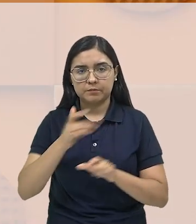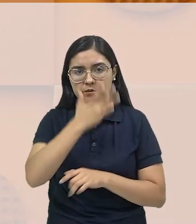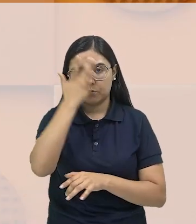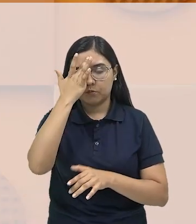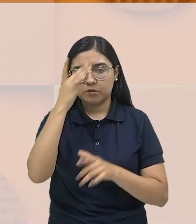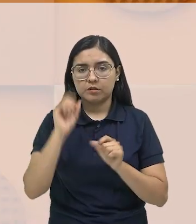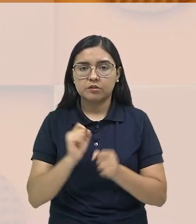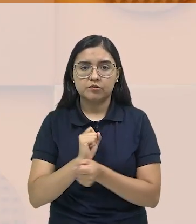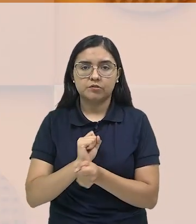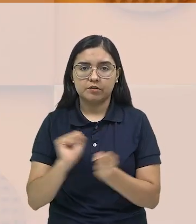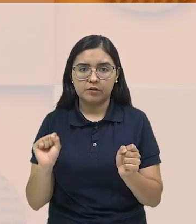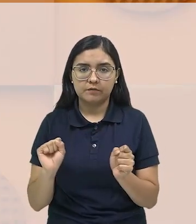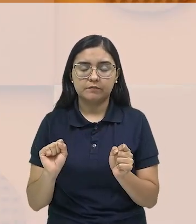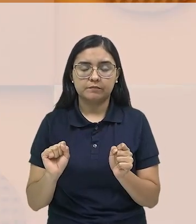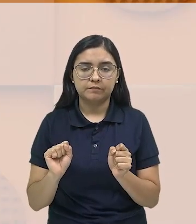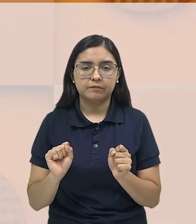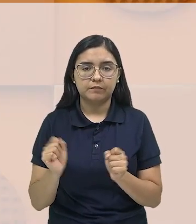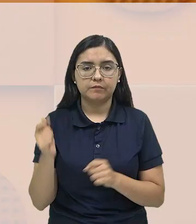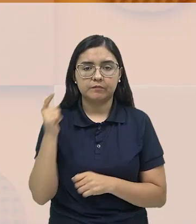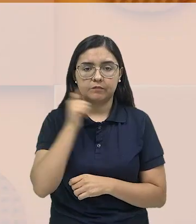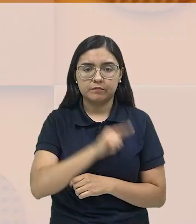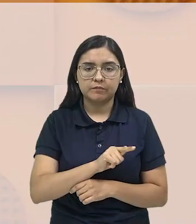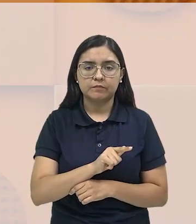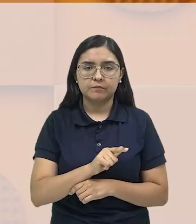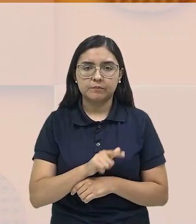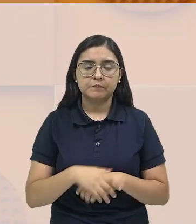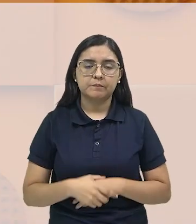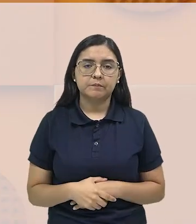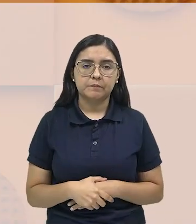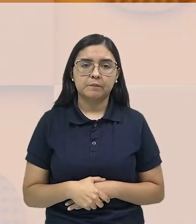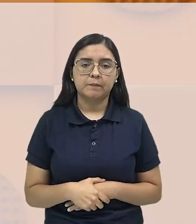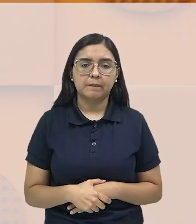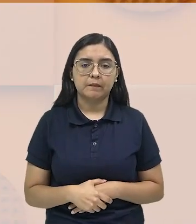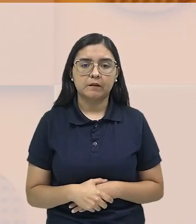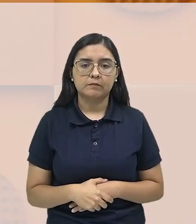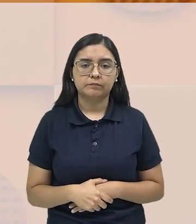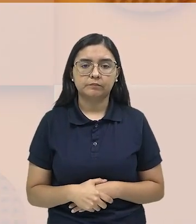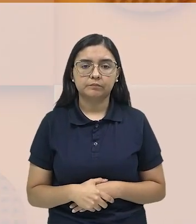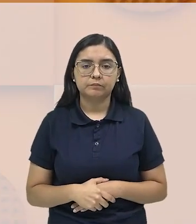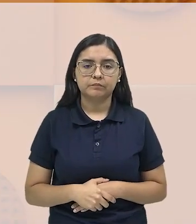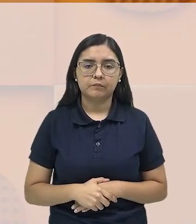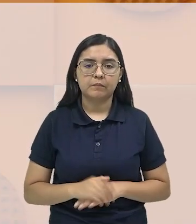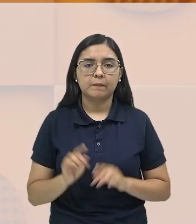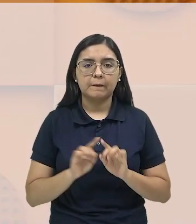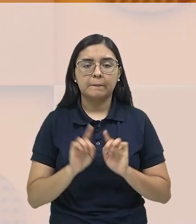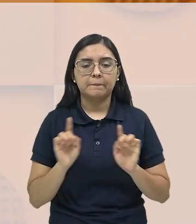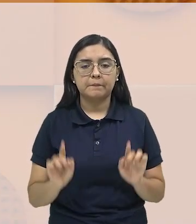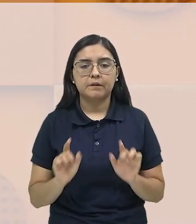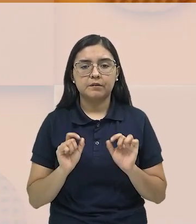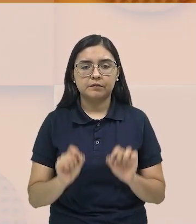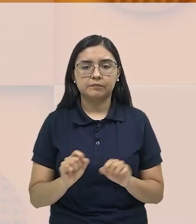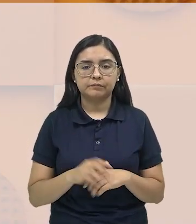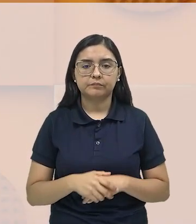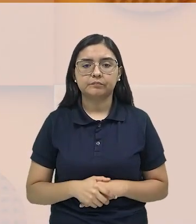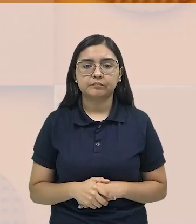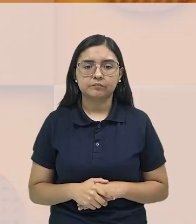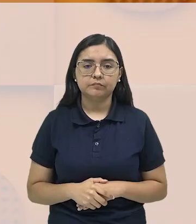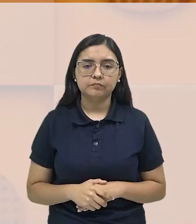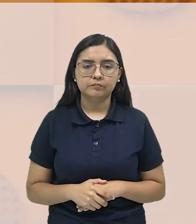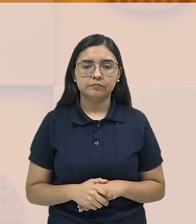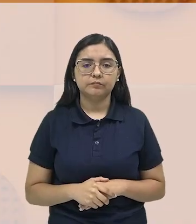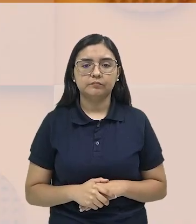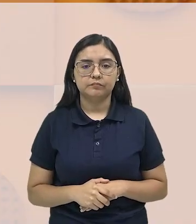escravizados, né? E aí vai ocorrer a libertação, a abolição da escravatura norte-americana. Mas já fui muito